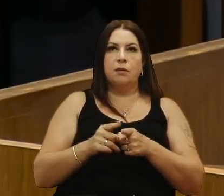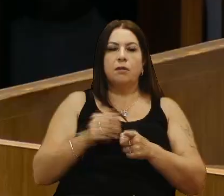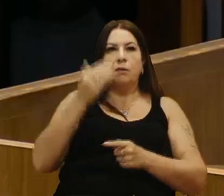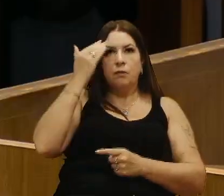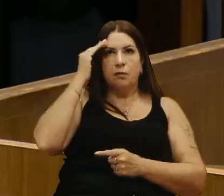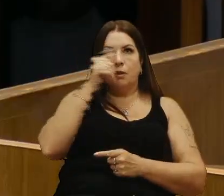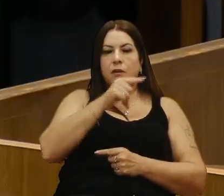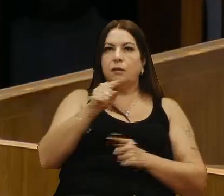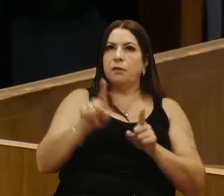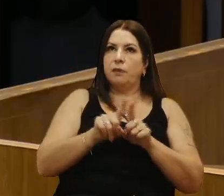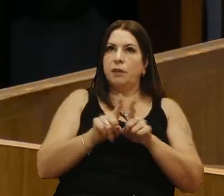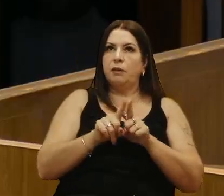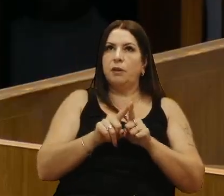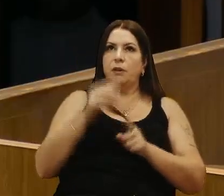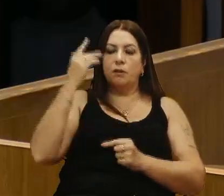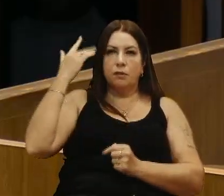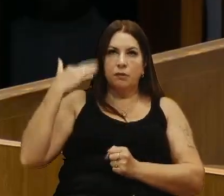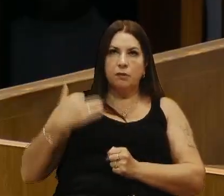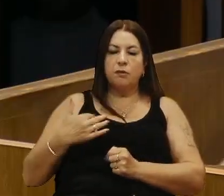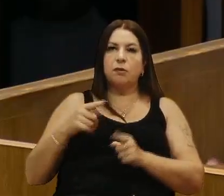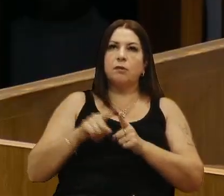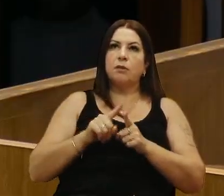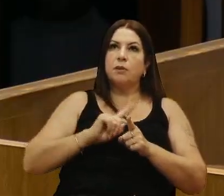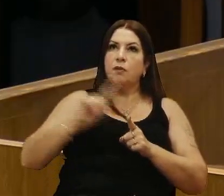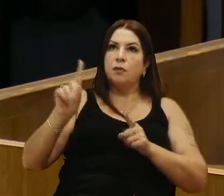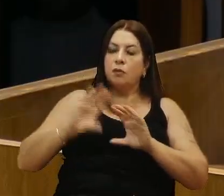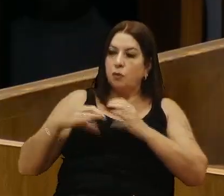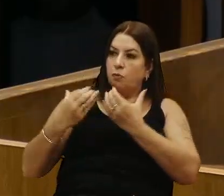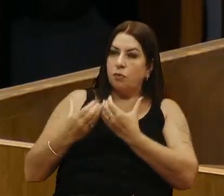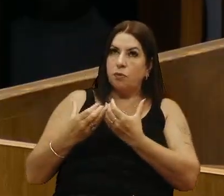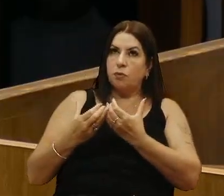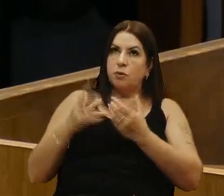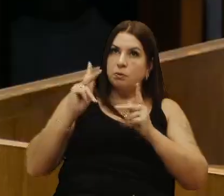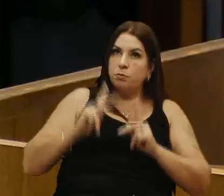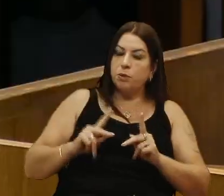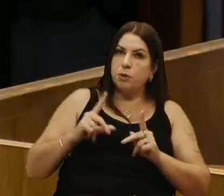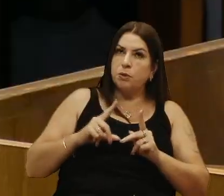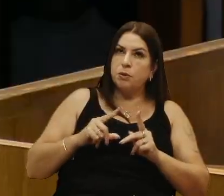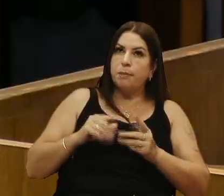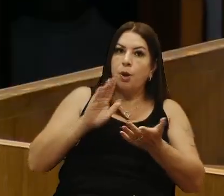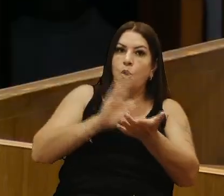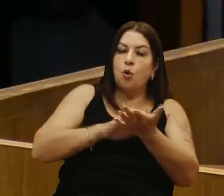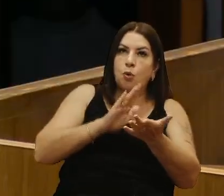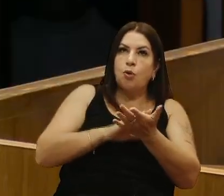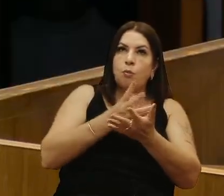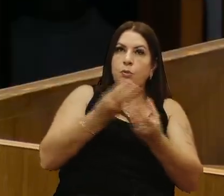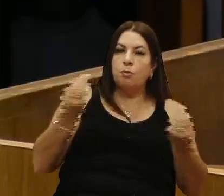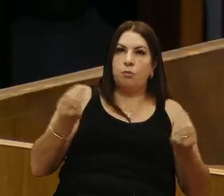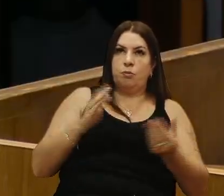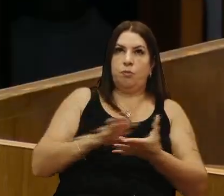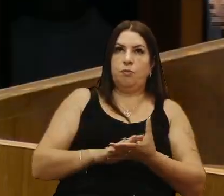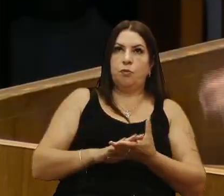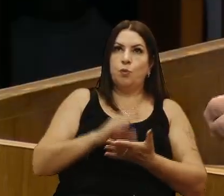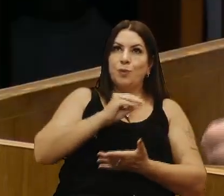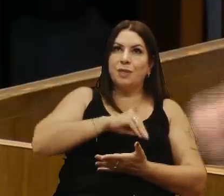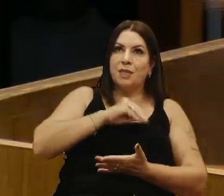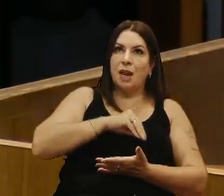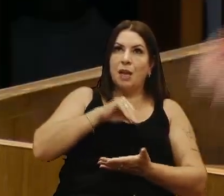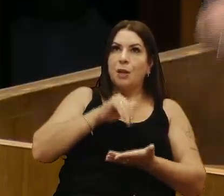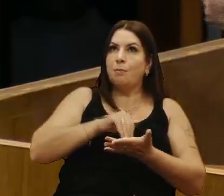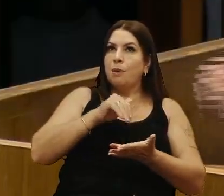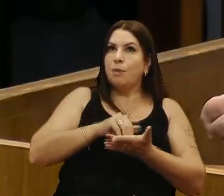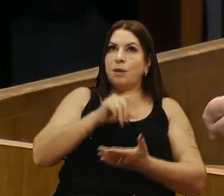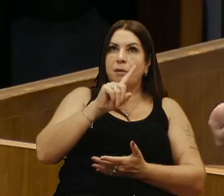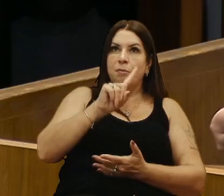entender, eu, Daiane, que vou lá nas comunidades e as pessoas me cobram muito. O salário mínimo é